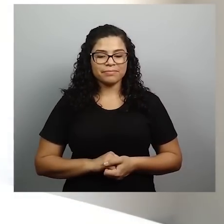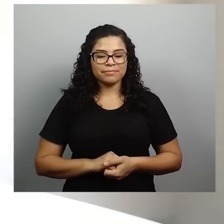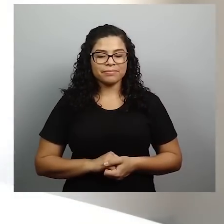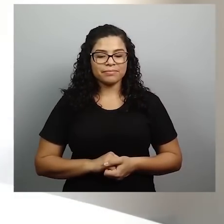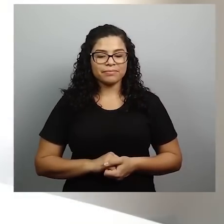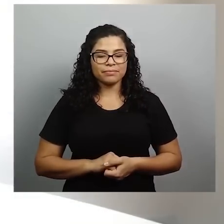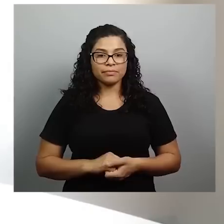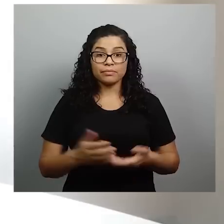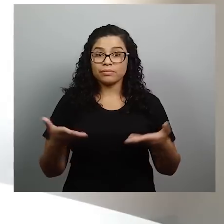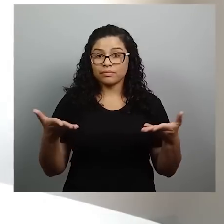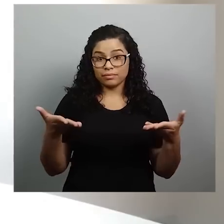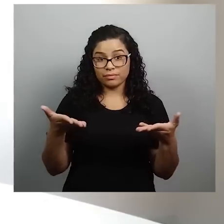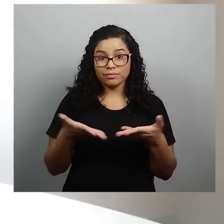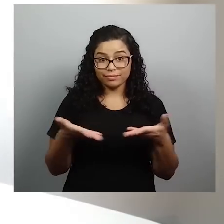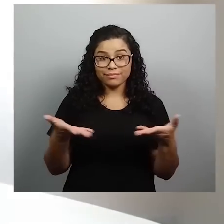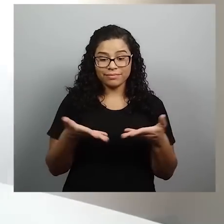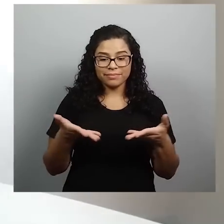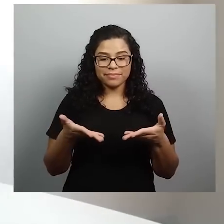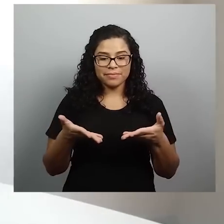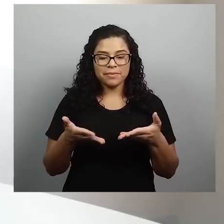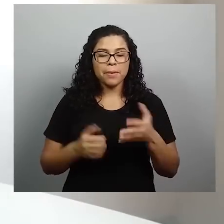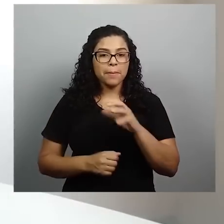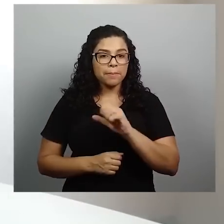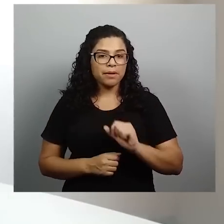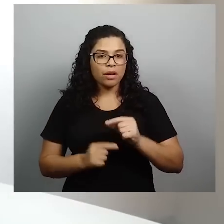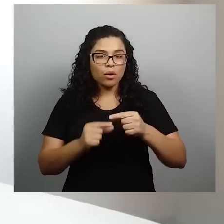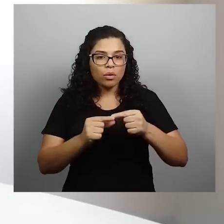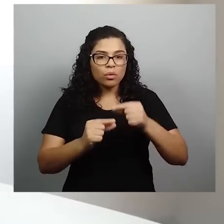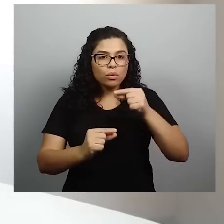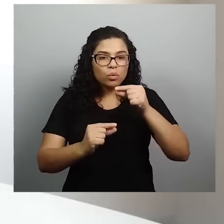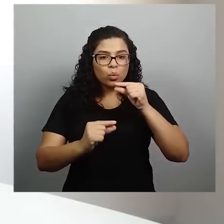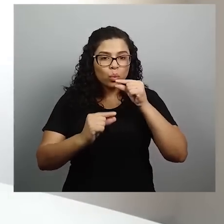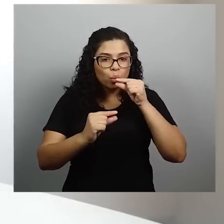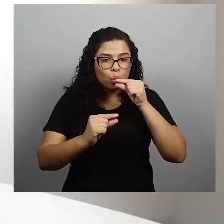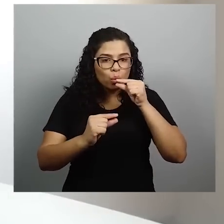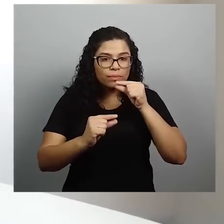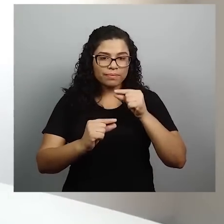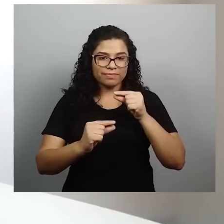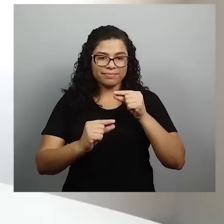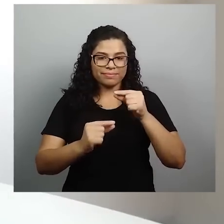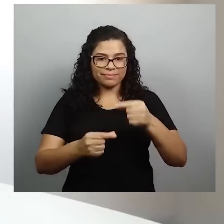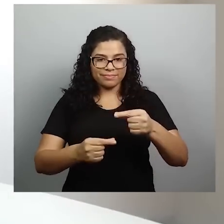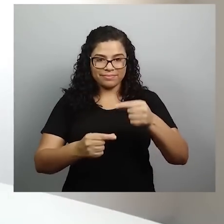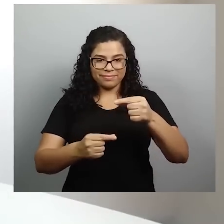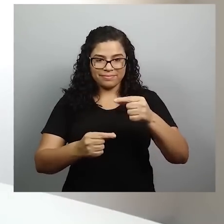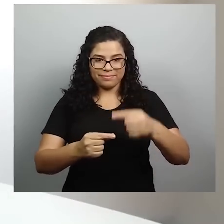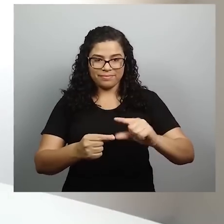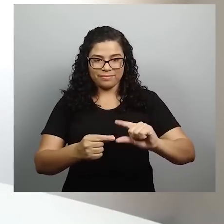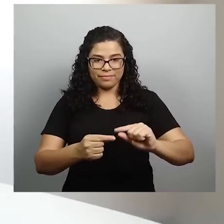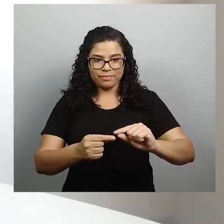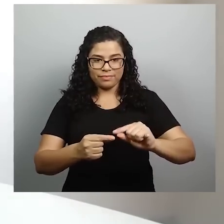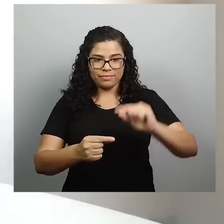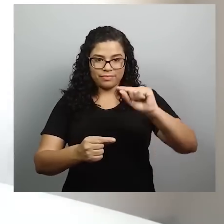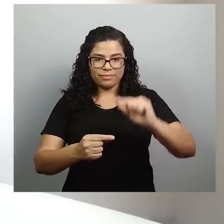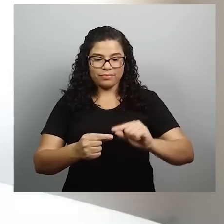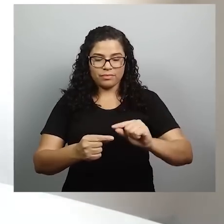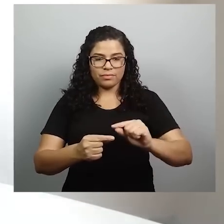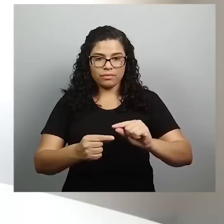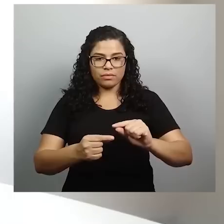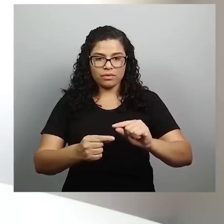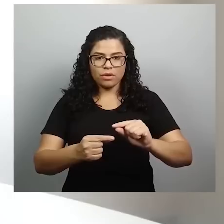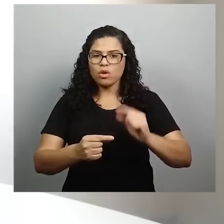Legal? E agora, vamos pegar o canudo, um canudo do